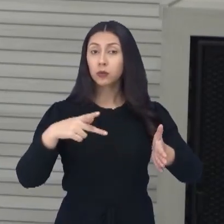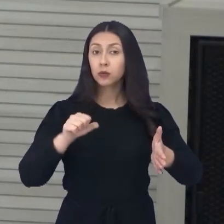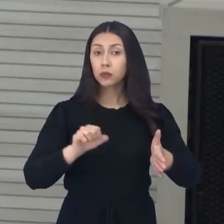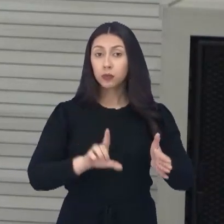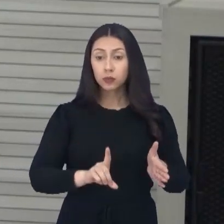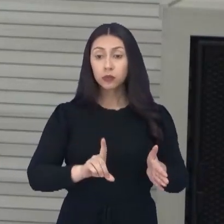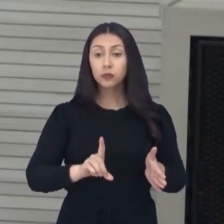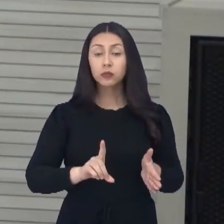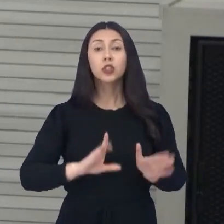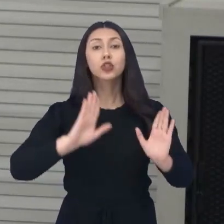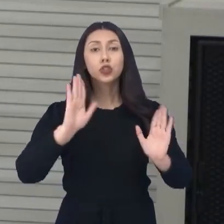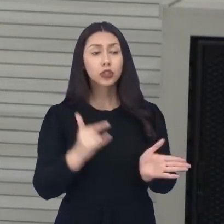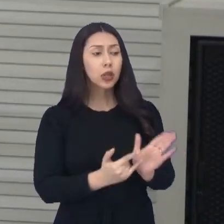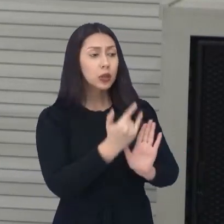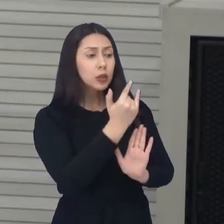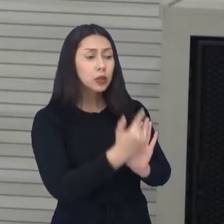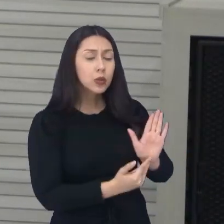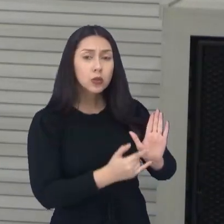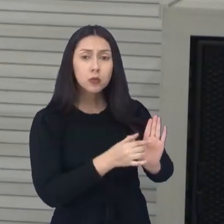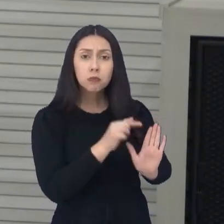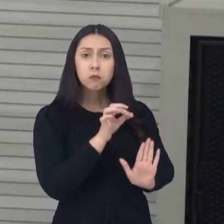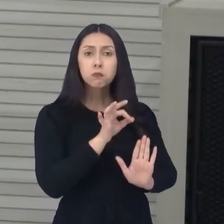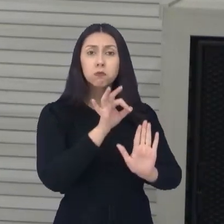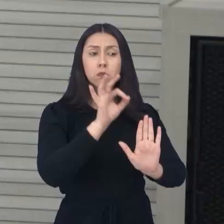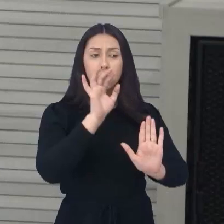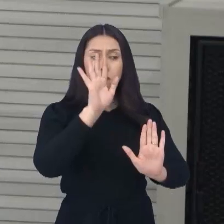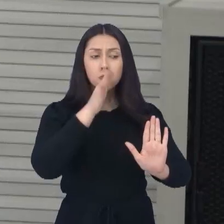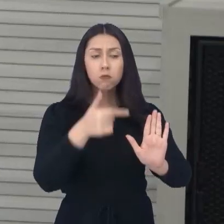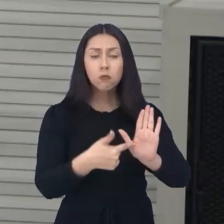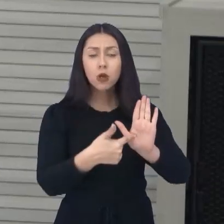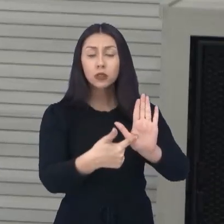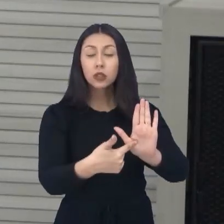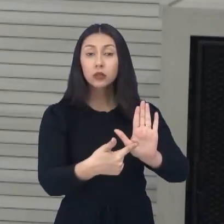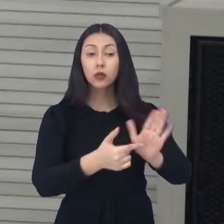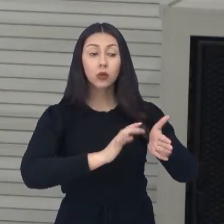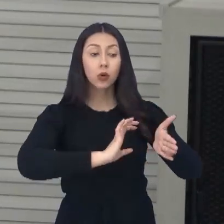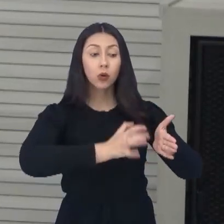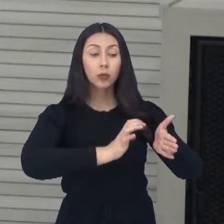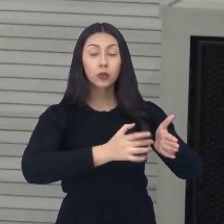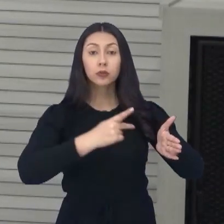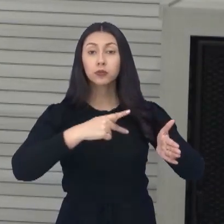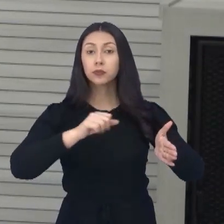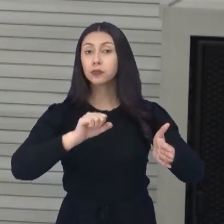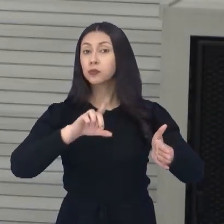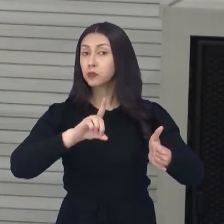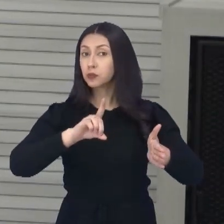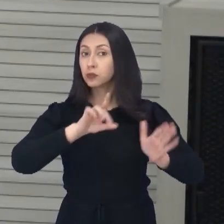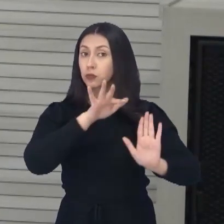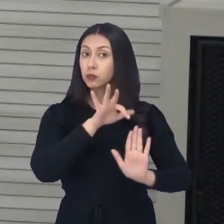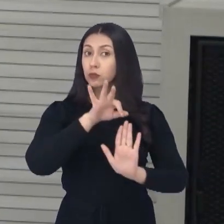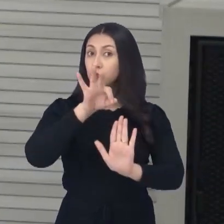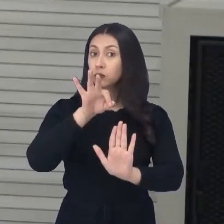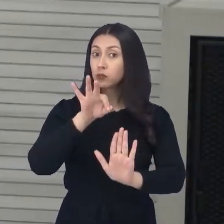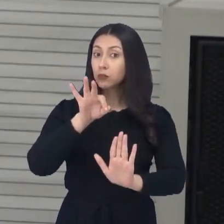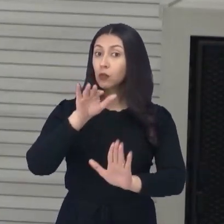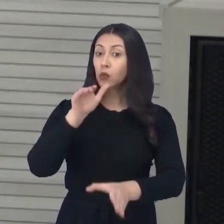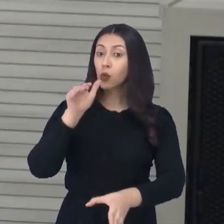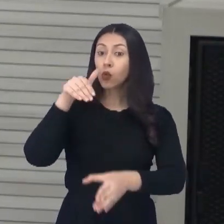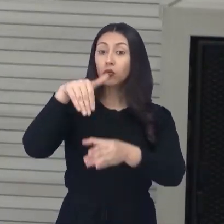constado inclusive em documento dentro dessa Câmara Municipal, o PSD encaminha o voto em